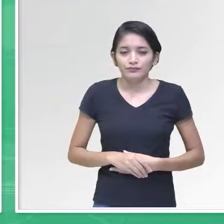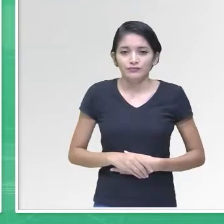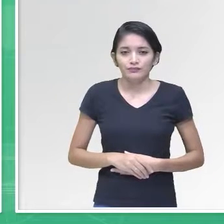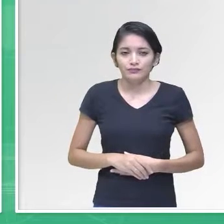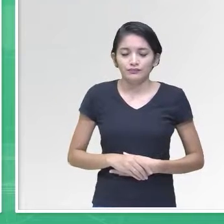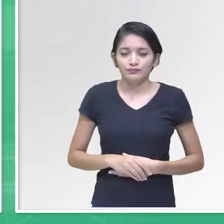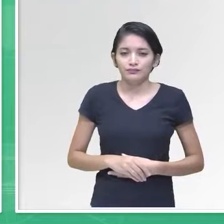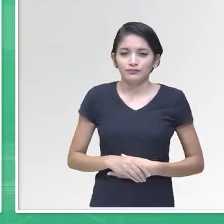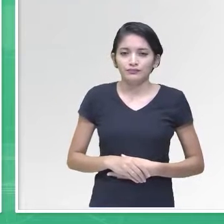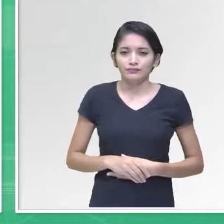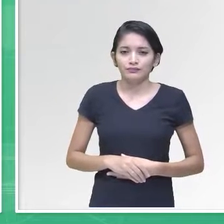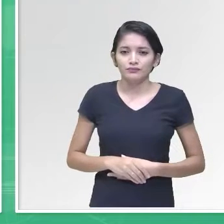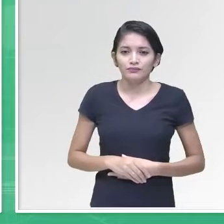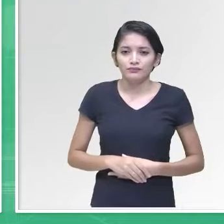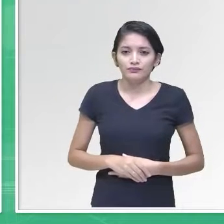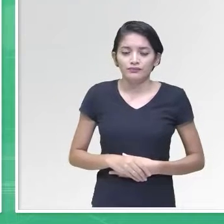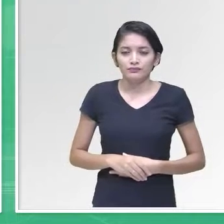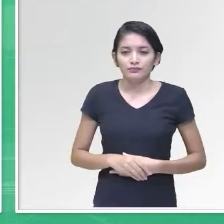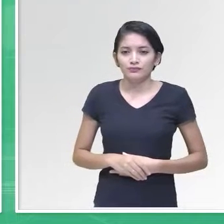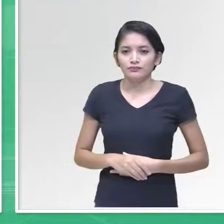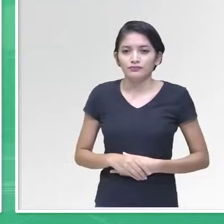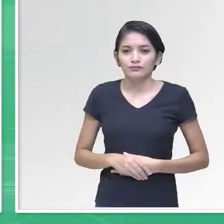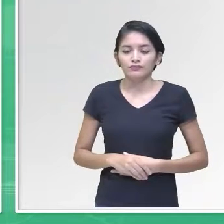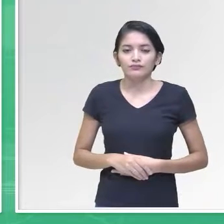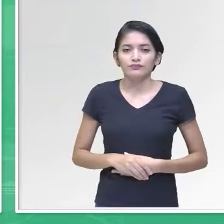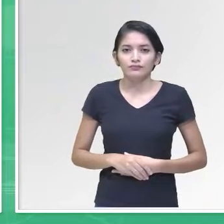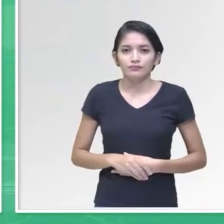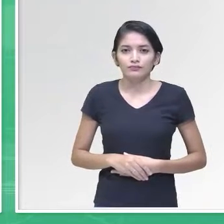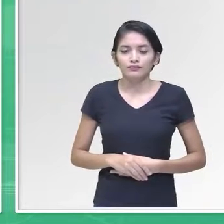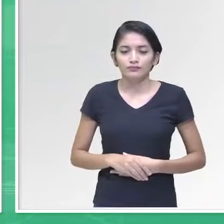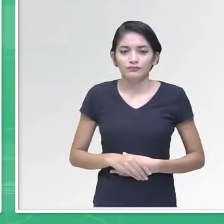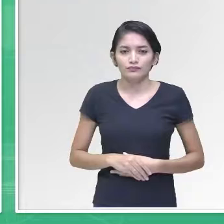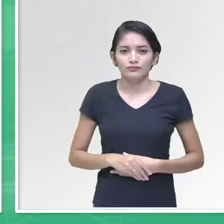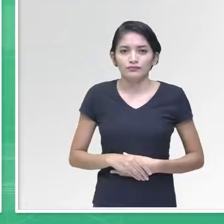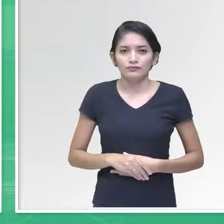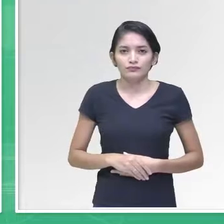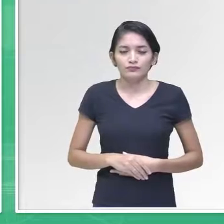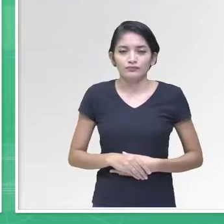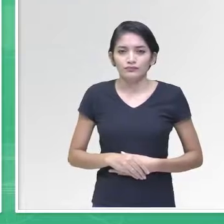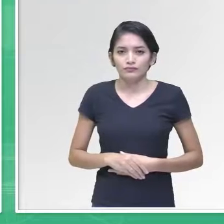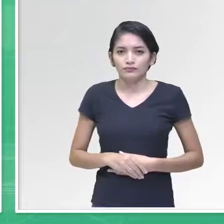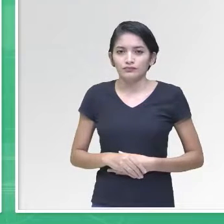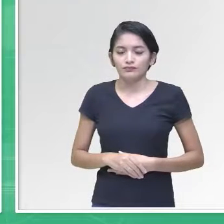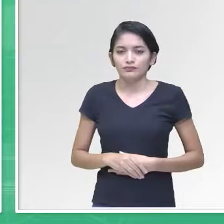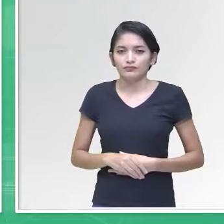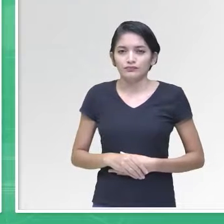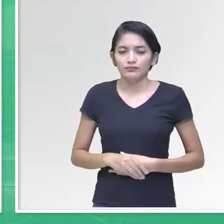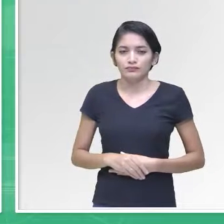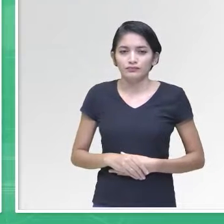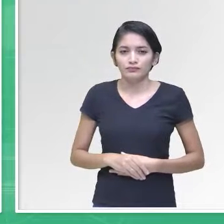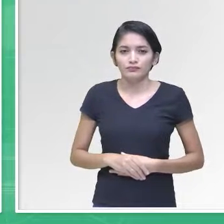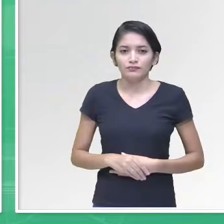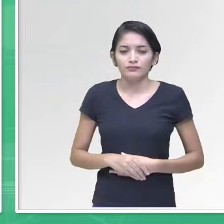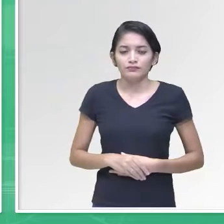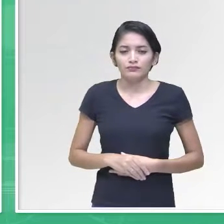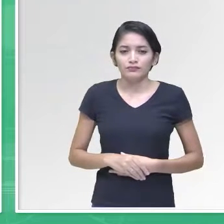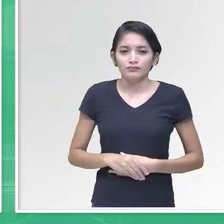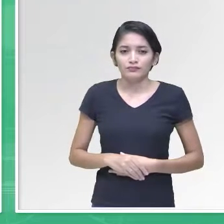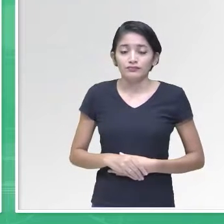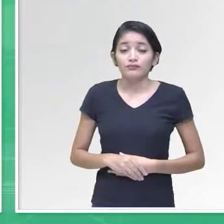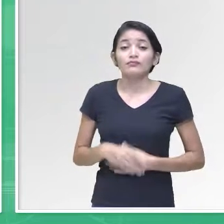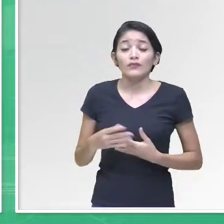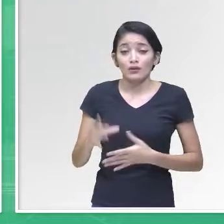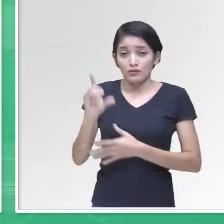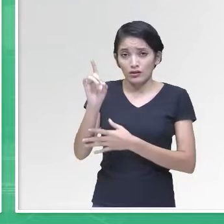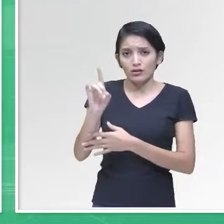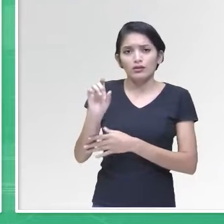or were created out of a lack of ingredients. Muito bem. E aqui? Aqui é uma...